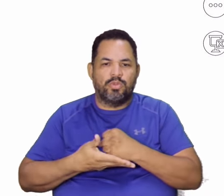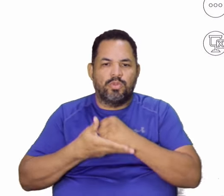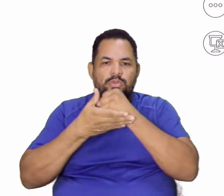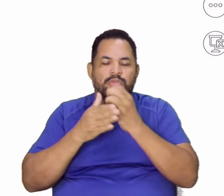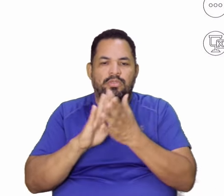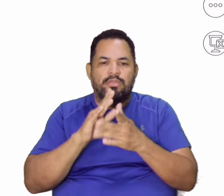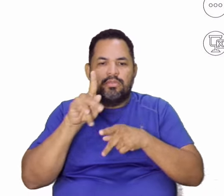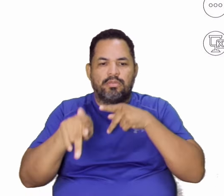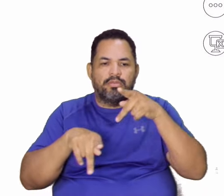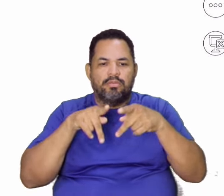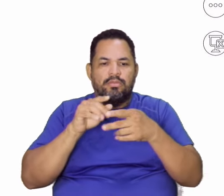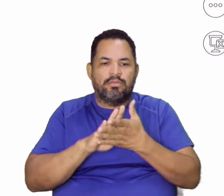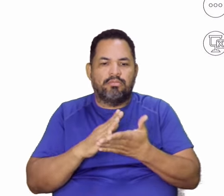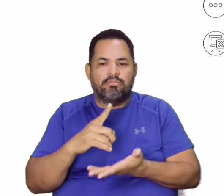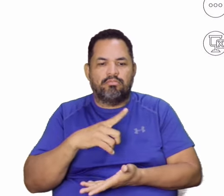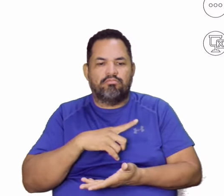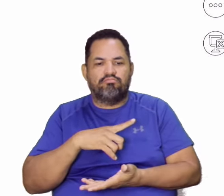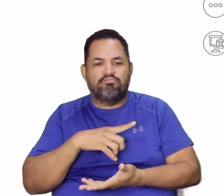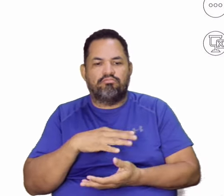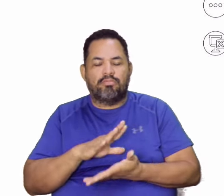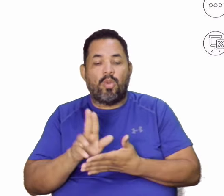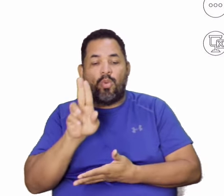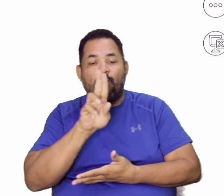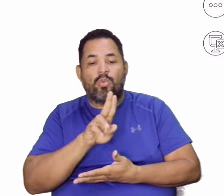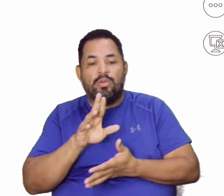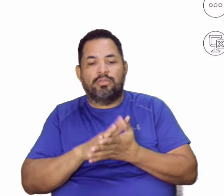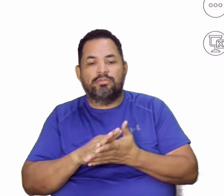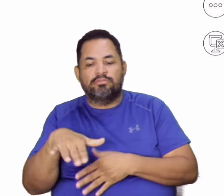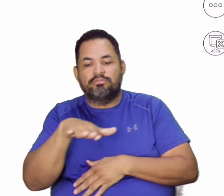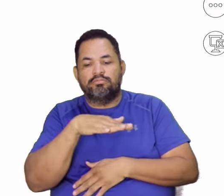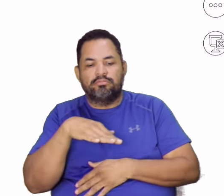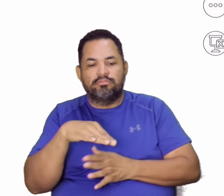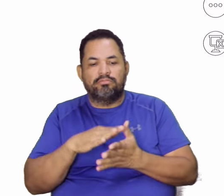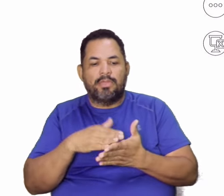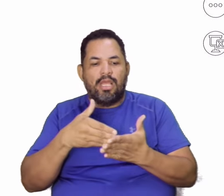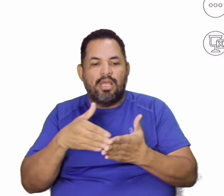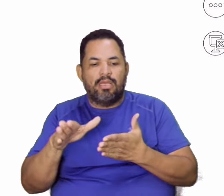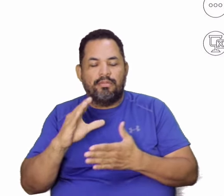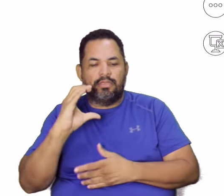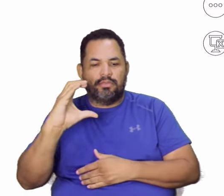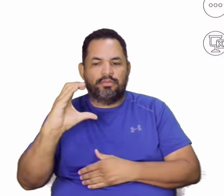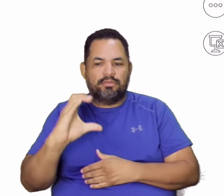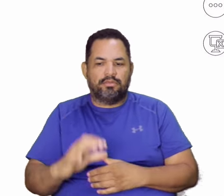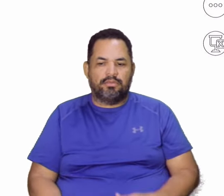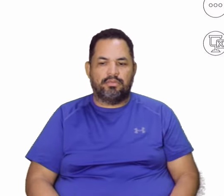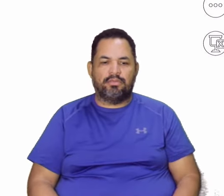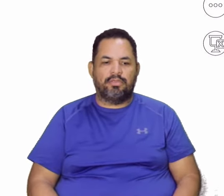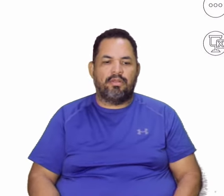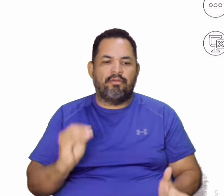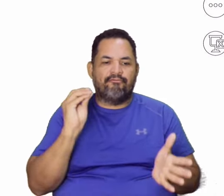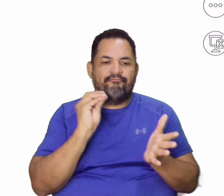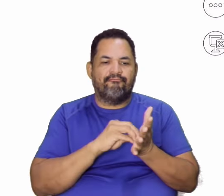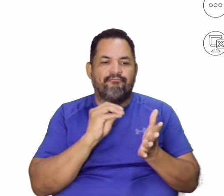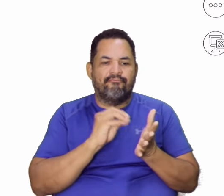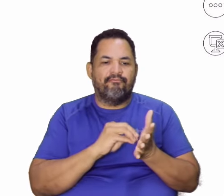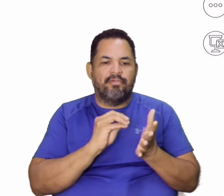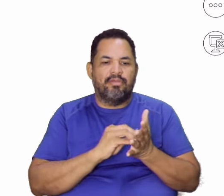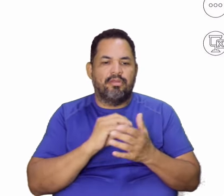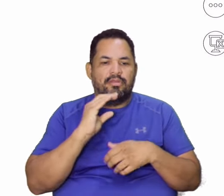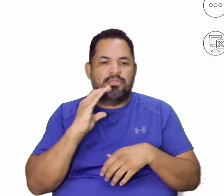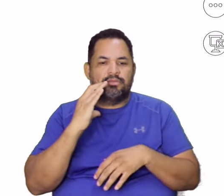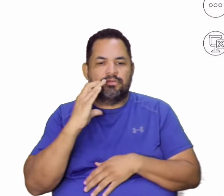em que a população usufrua desses espaços então a gente já elimina a letra C falta de ciclovias